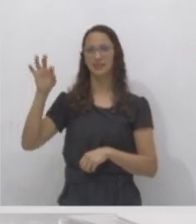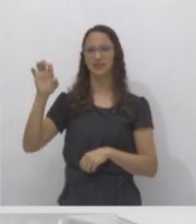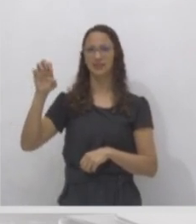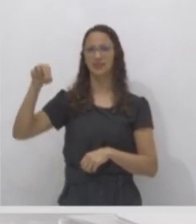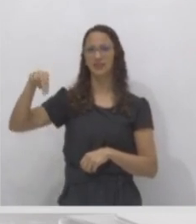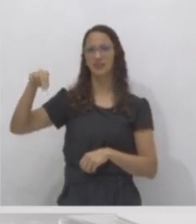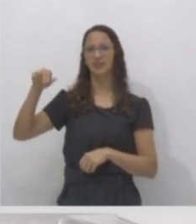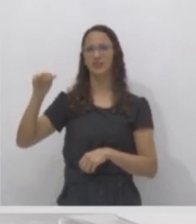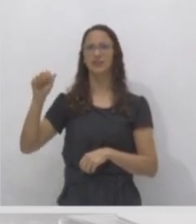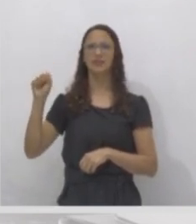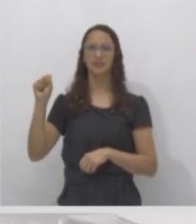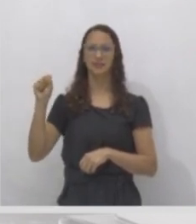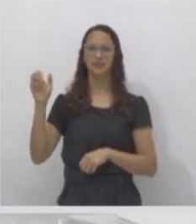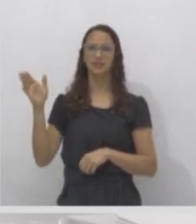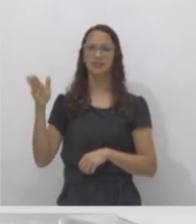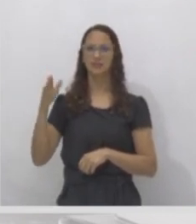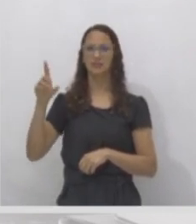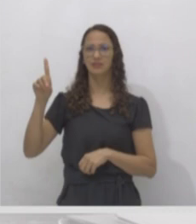centenas.